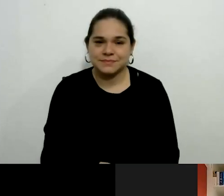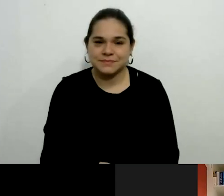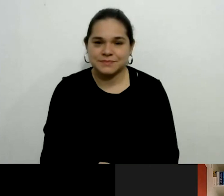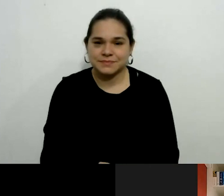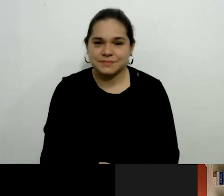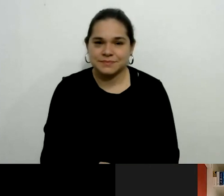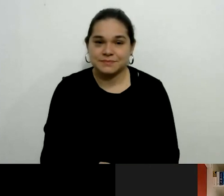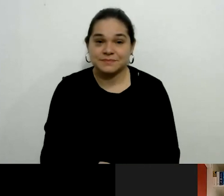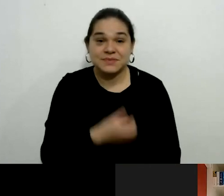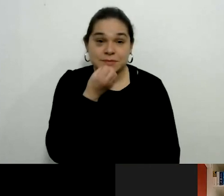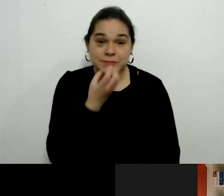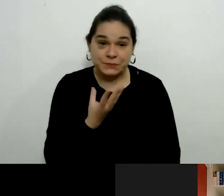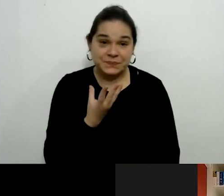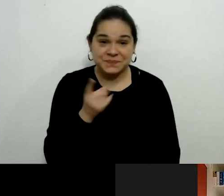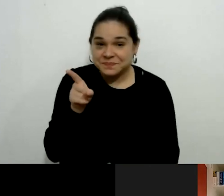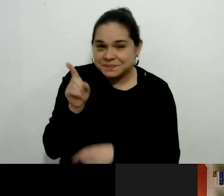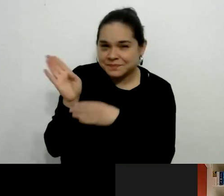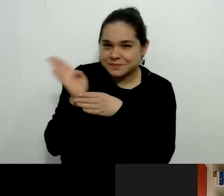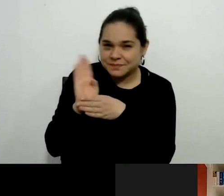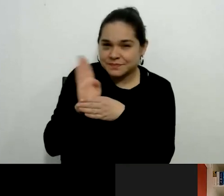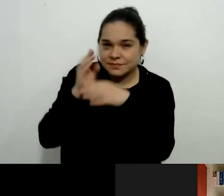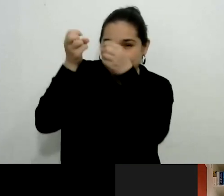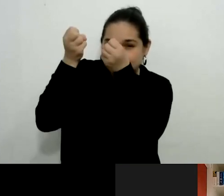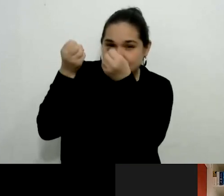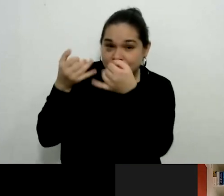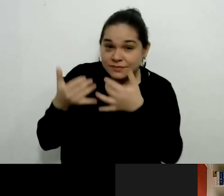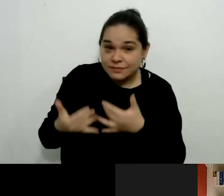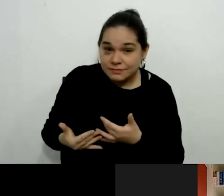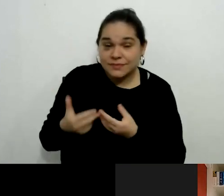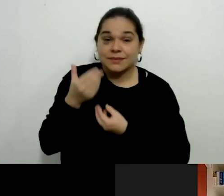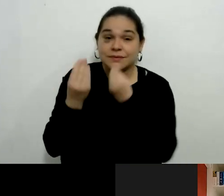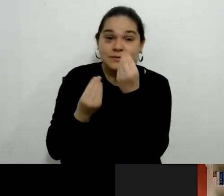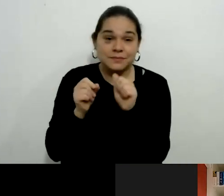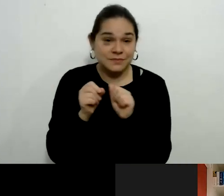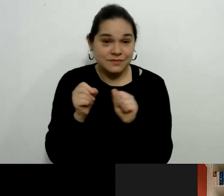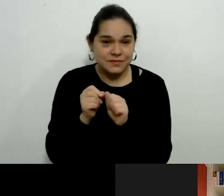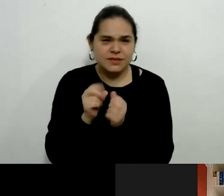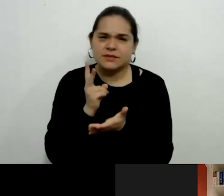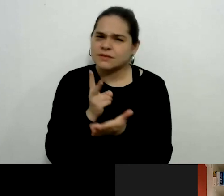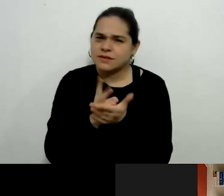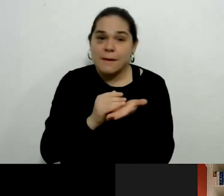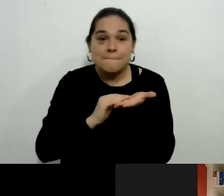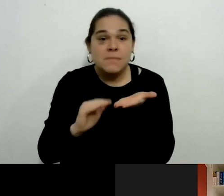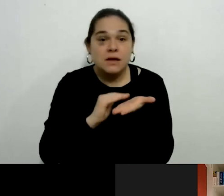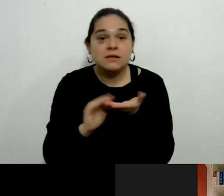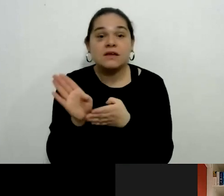Bom, gente, esse era o vídeo, né, de explicação também. A gente manda sempre esses vídeos...